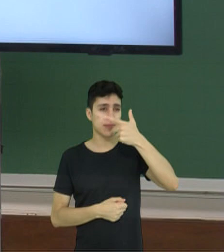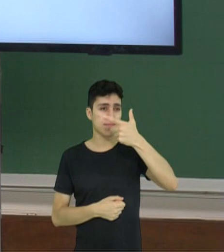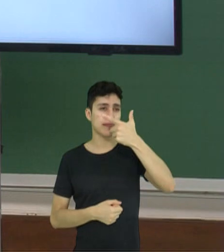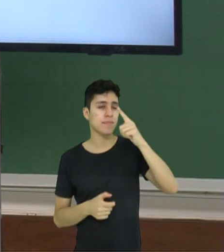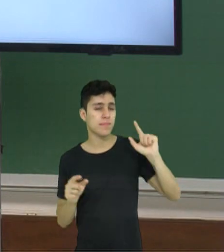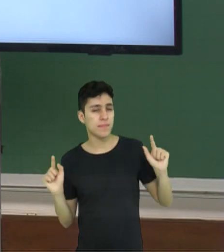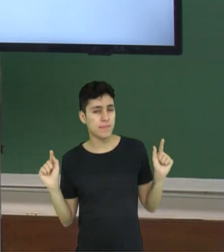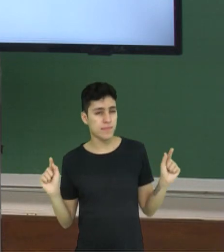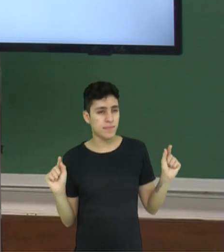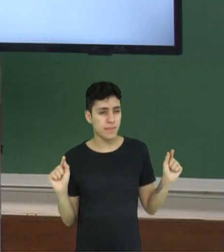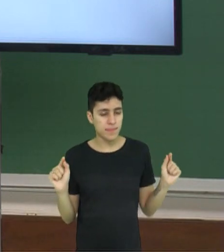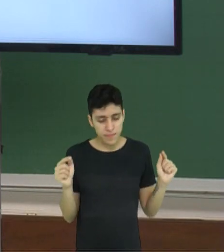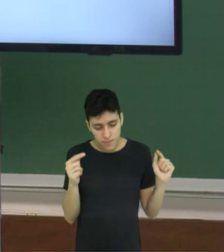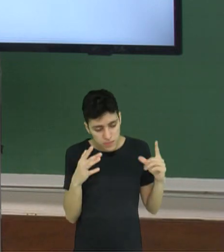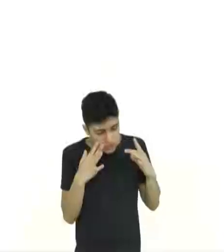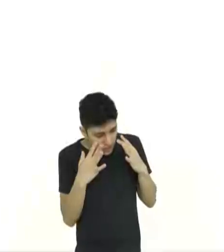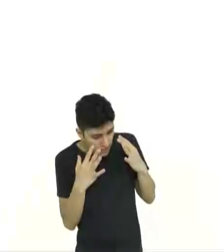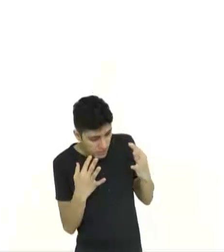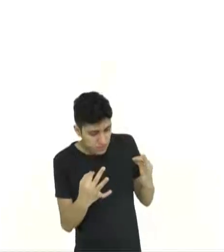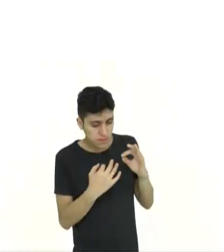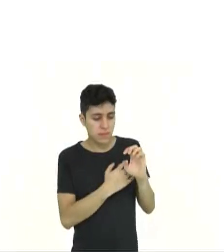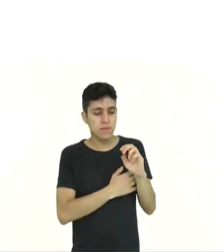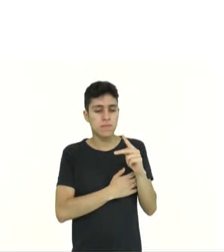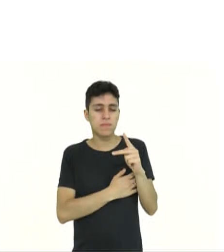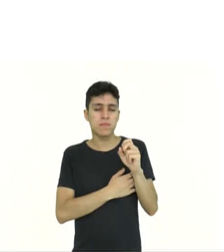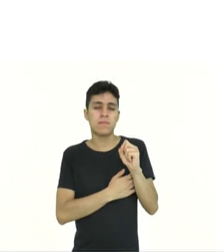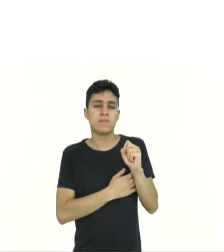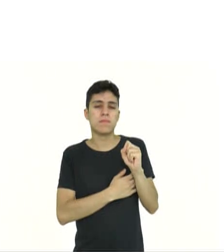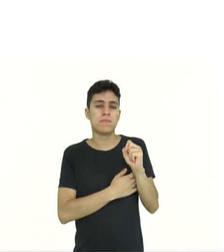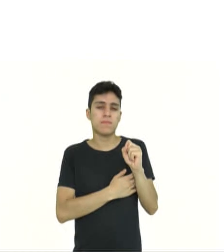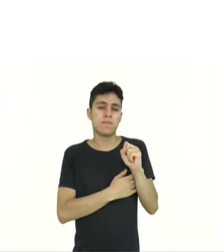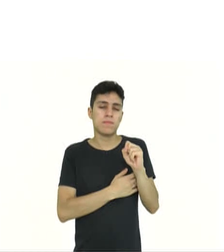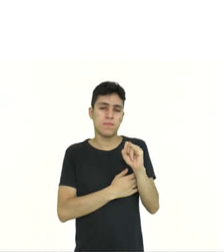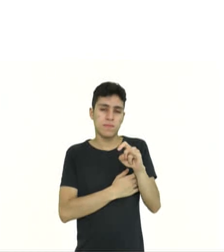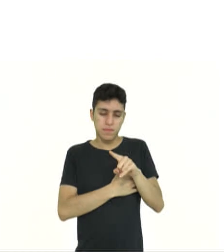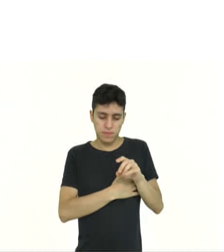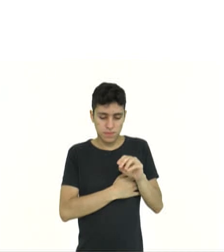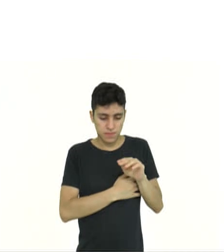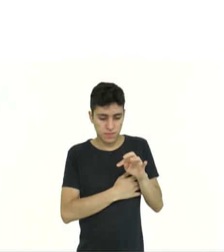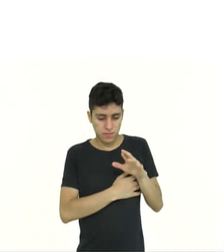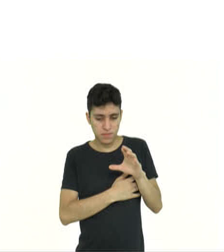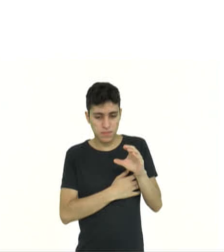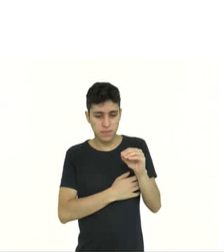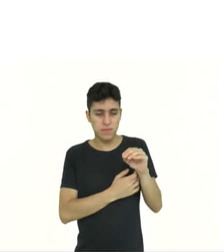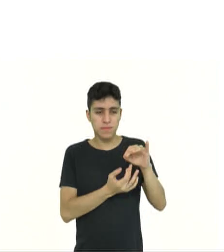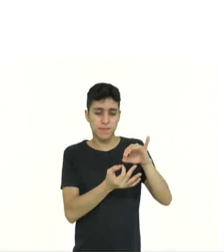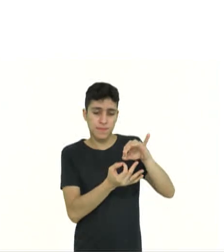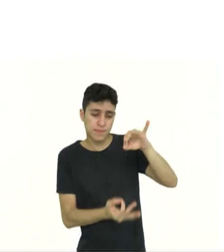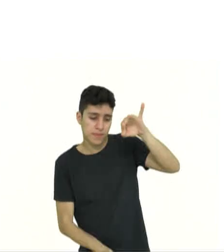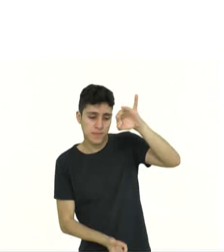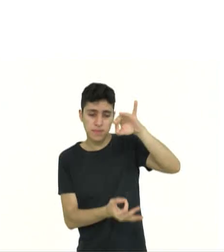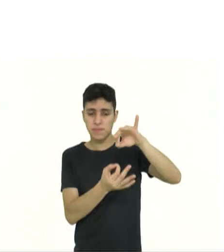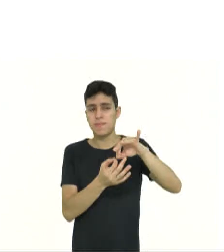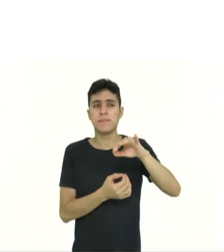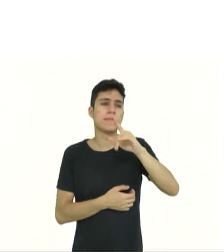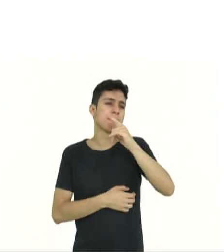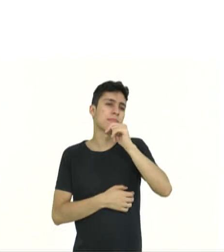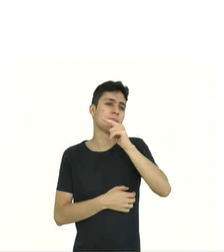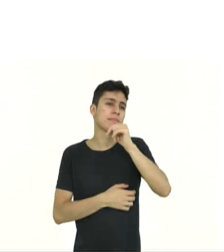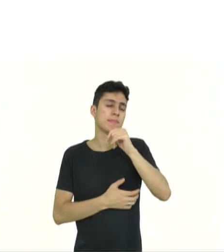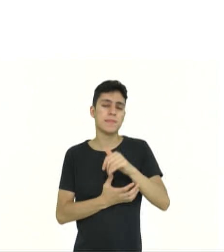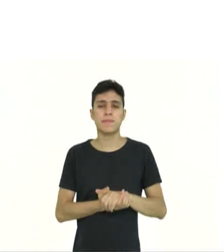gelo. Nós temos um mapa isométrico que me mostra altitude e profundidade de oceano. Aqui a batimetria e